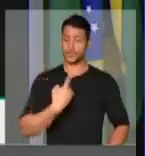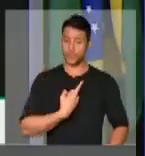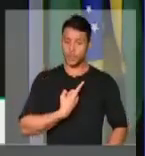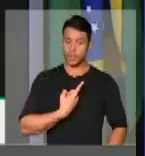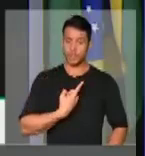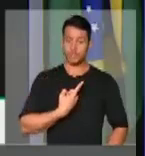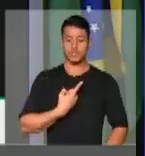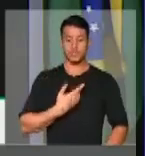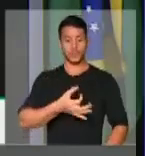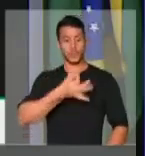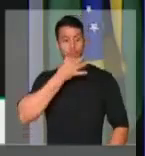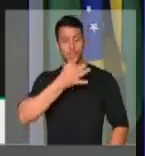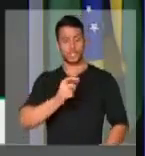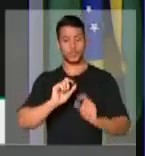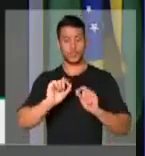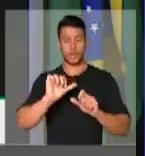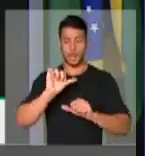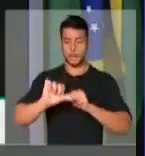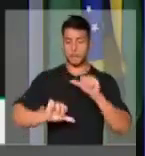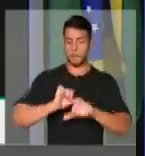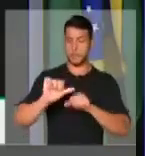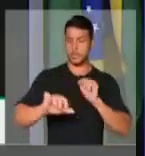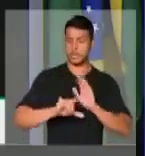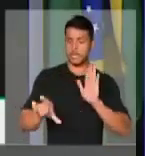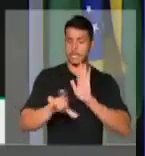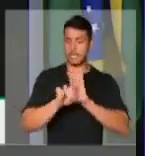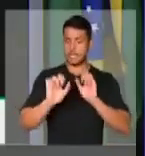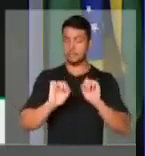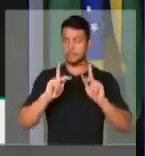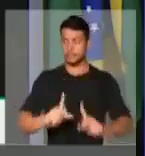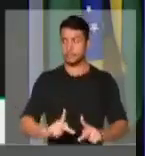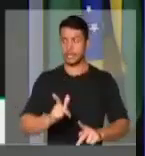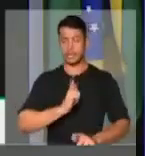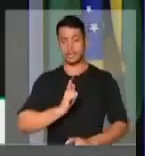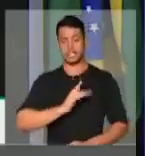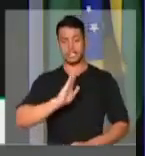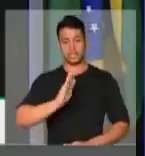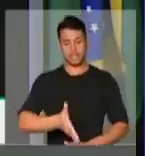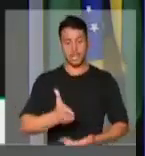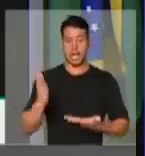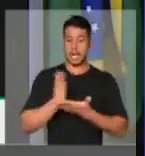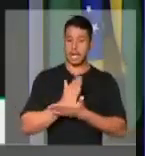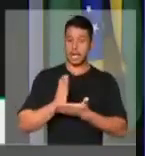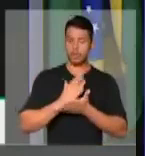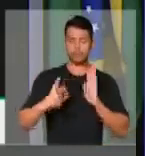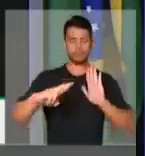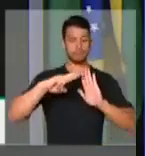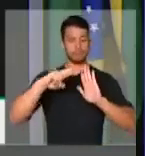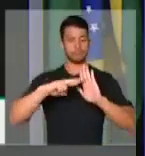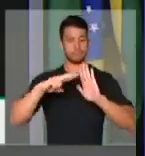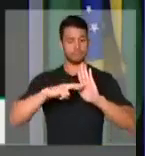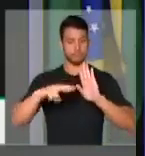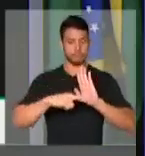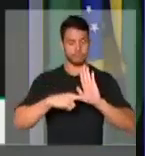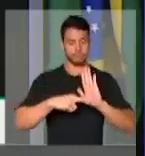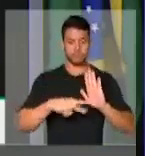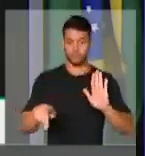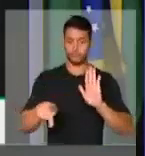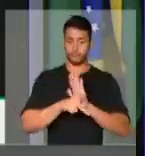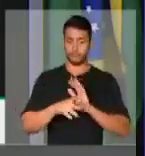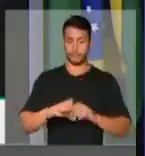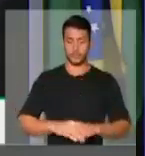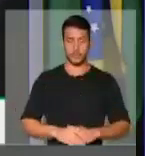Previdência para acabar com privilégios e estabelecer regras parecidas para com os trabalhadores. O déficit na